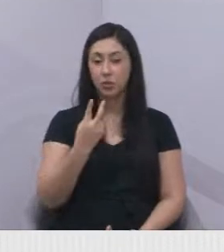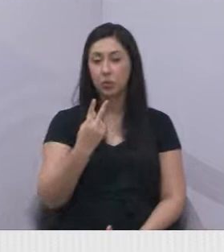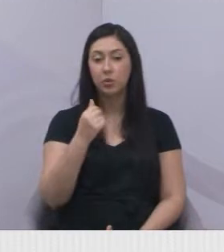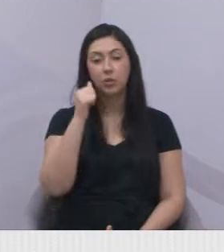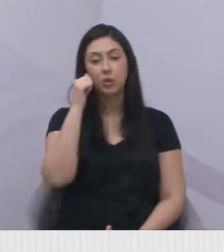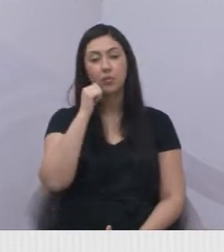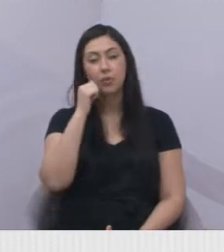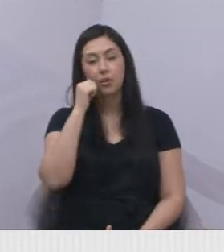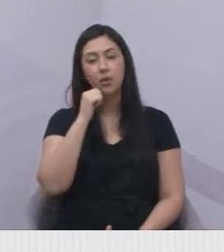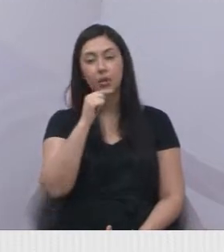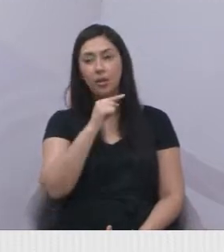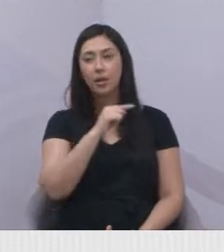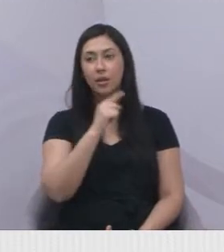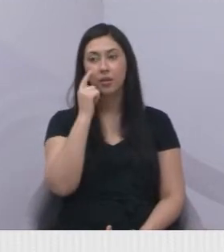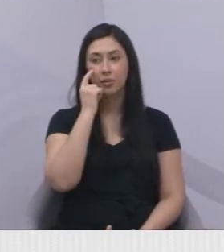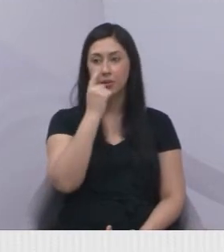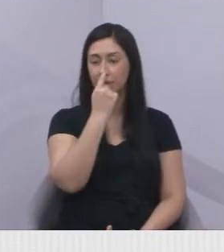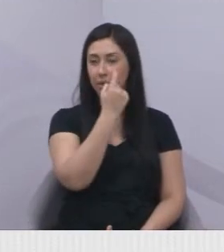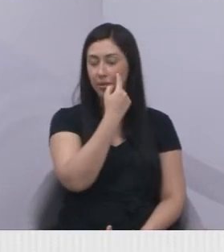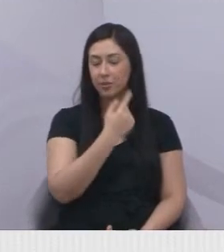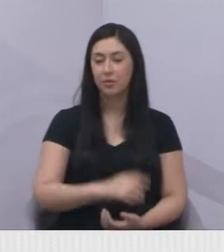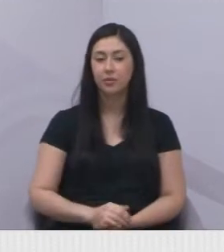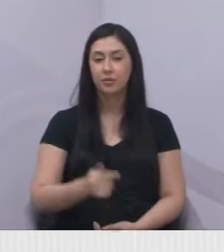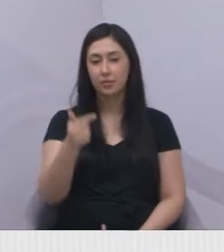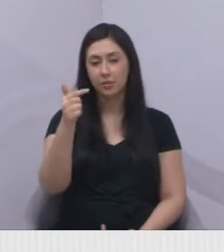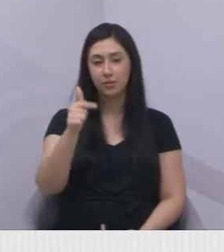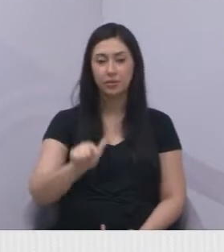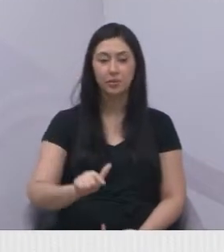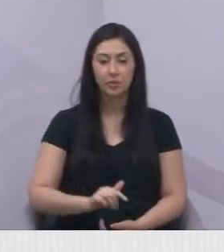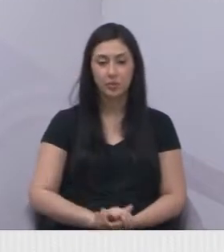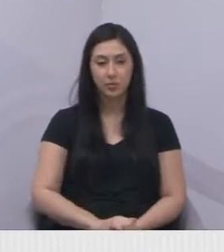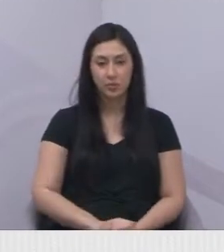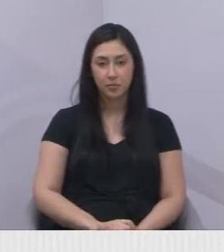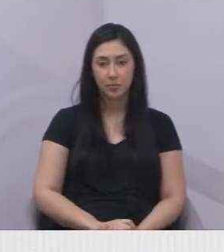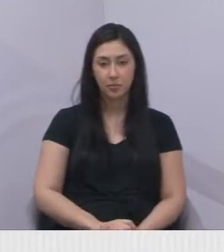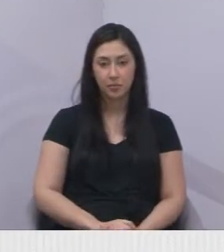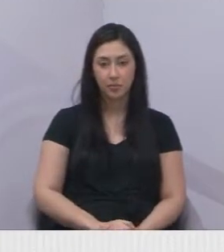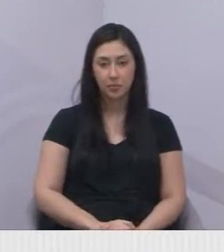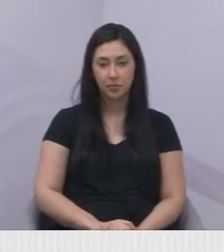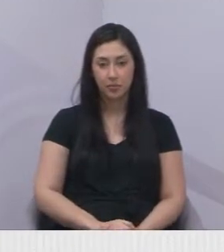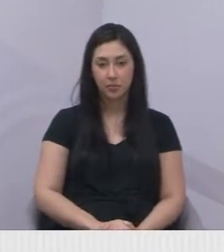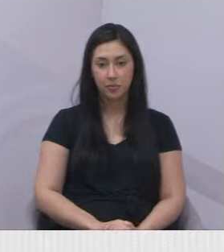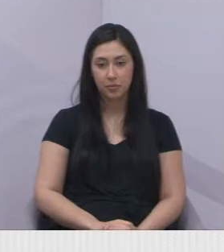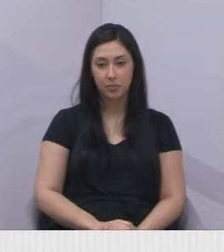Lua. A foto 4, fazendo um favor.